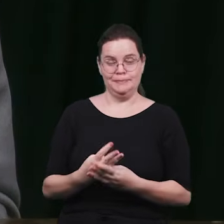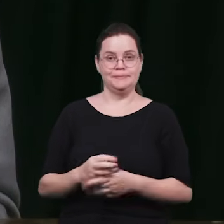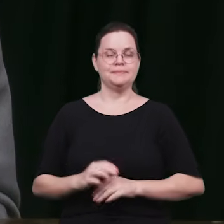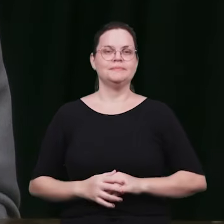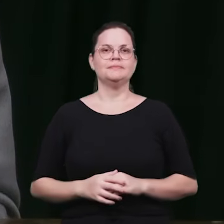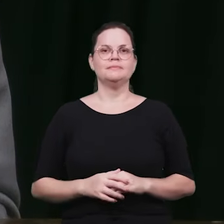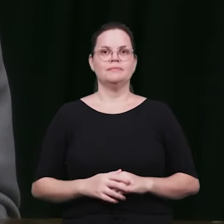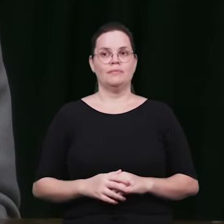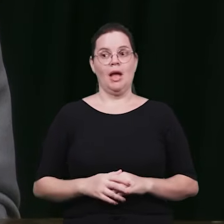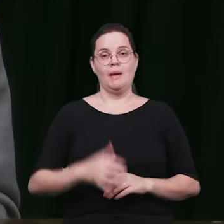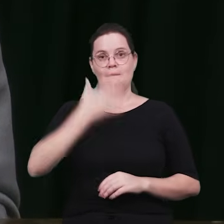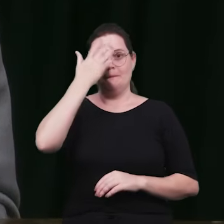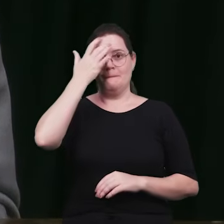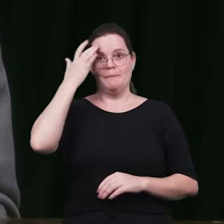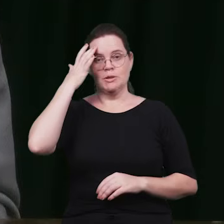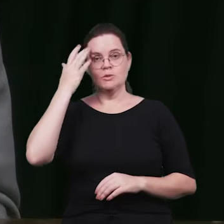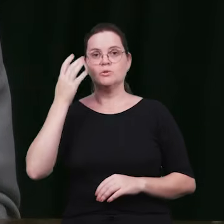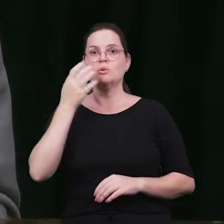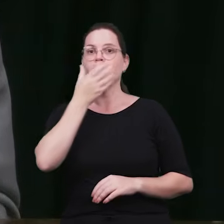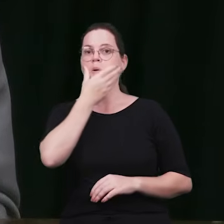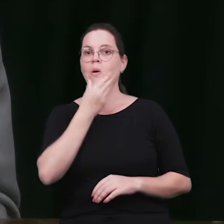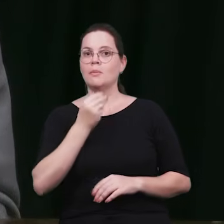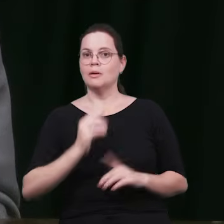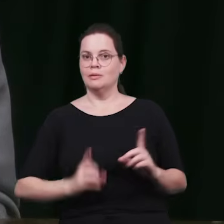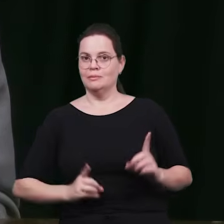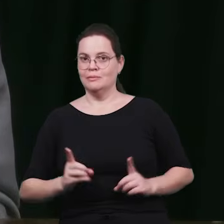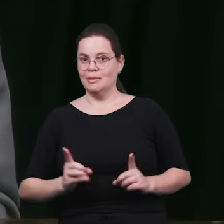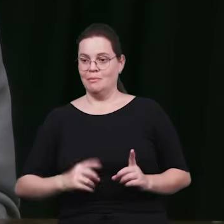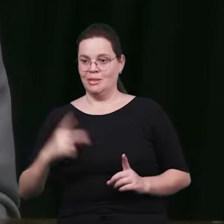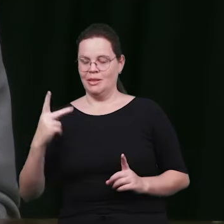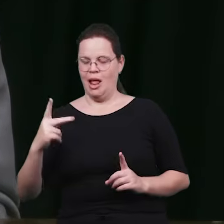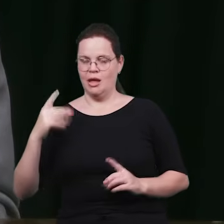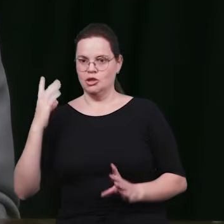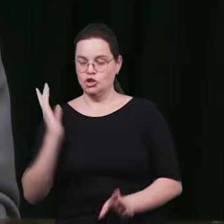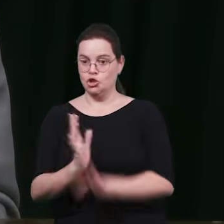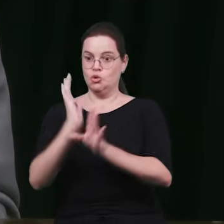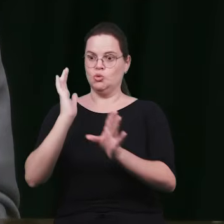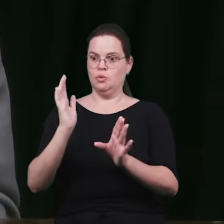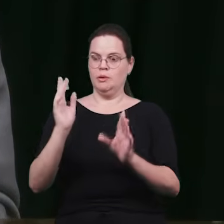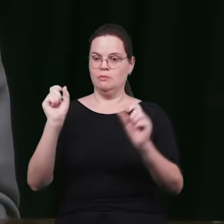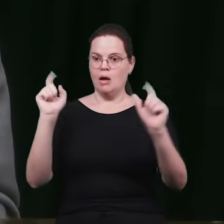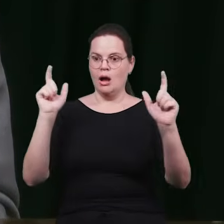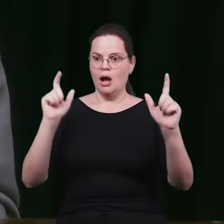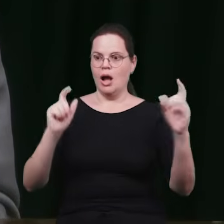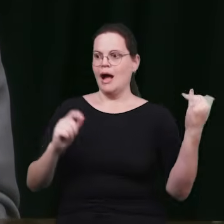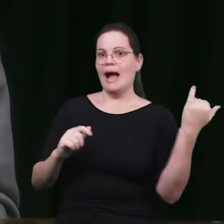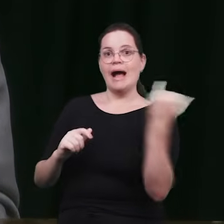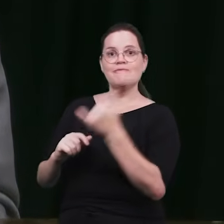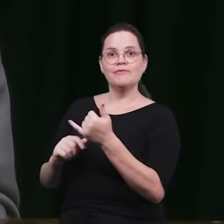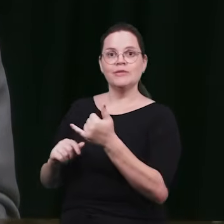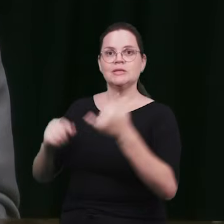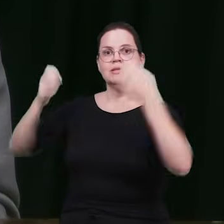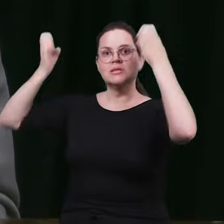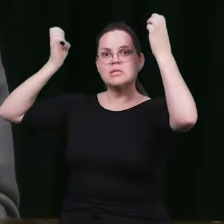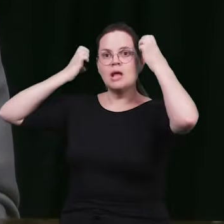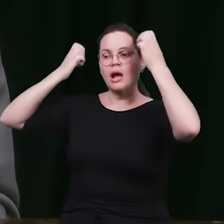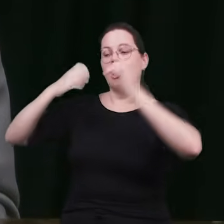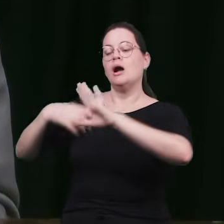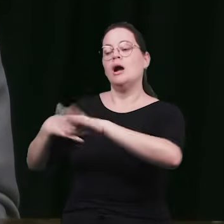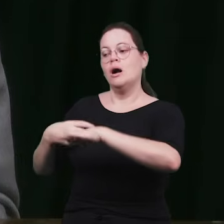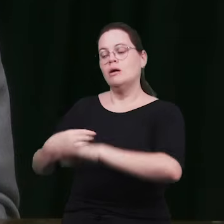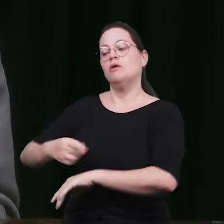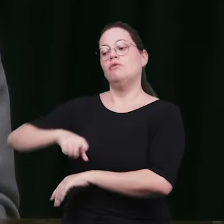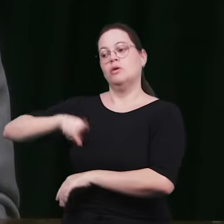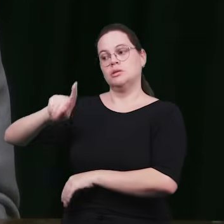foi descoberto por Mardoqueu, e Mardoqueu mandou avisar a Ester, que estava dentro